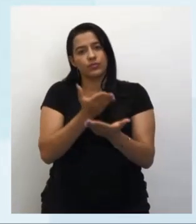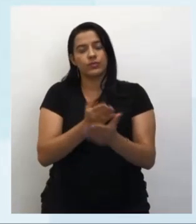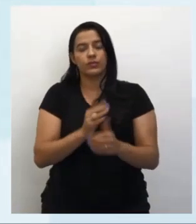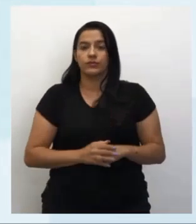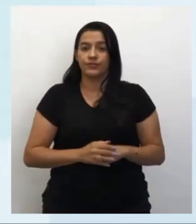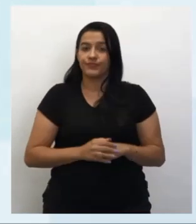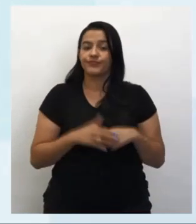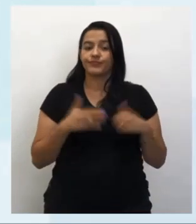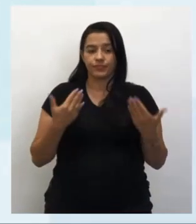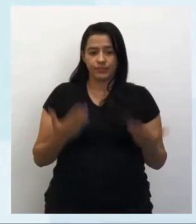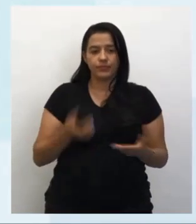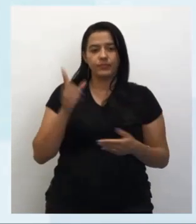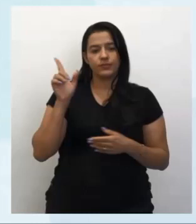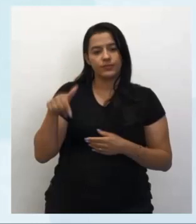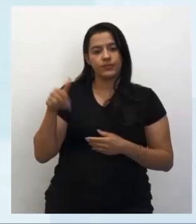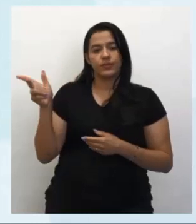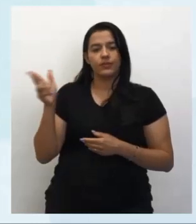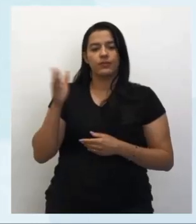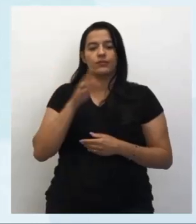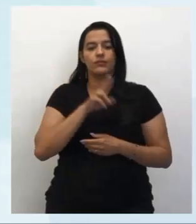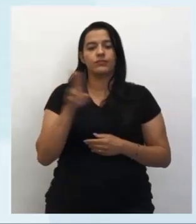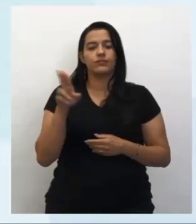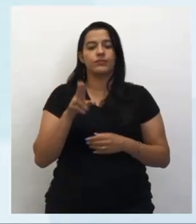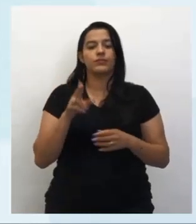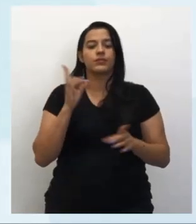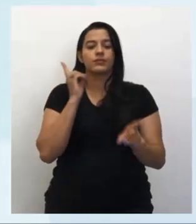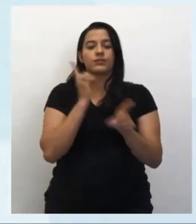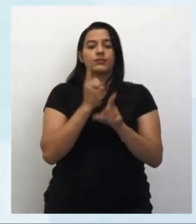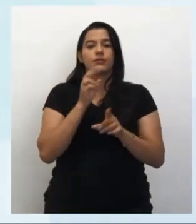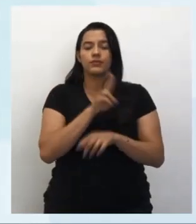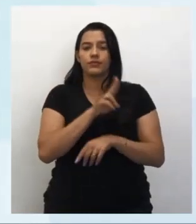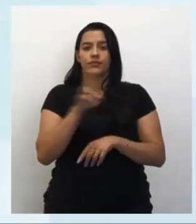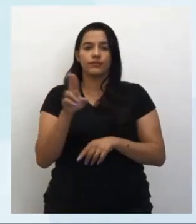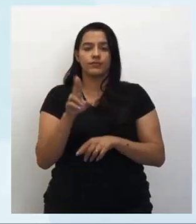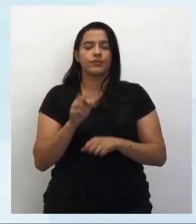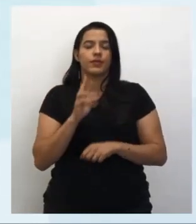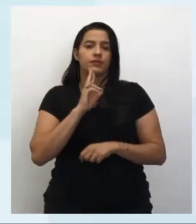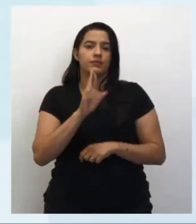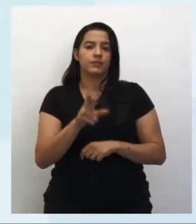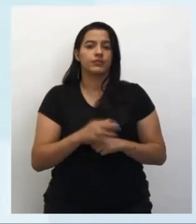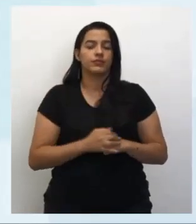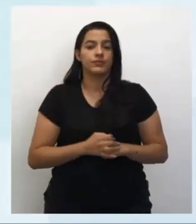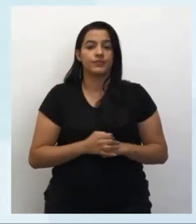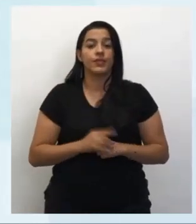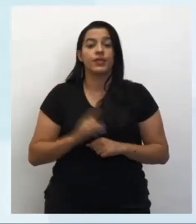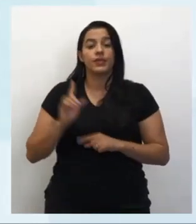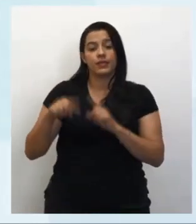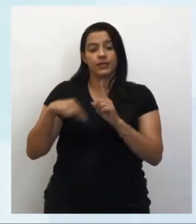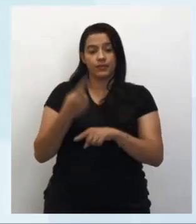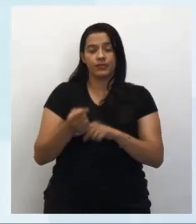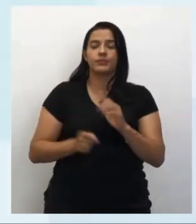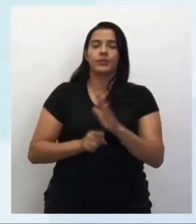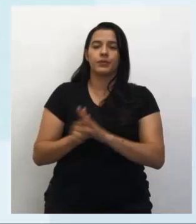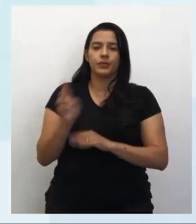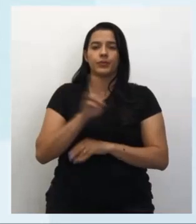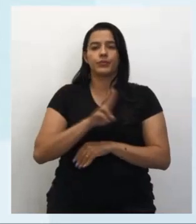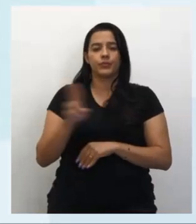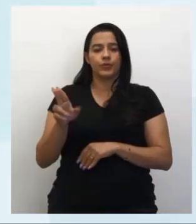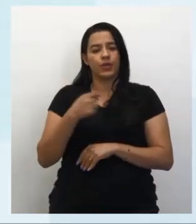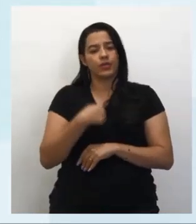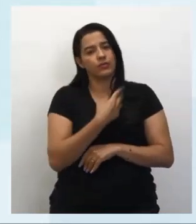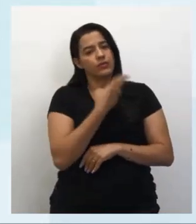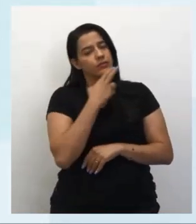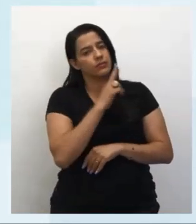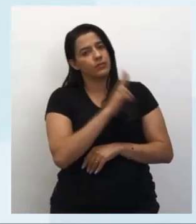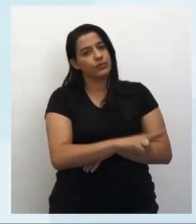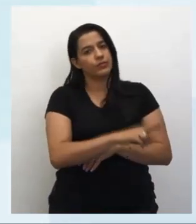teólogo Procópio, e aí está o trecho onde eu apontei para vocês, onde está a resposta. Em seguida, perguntou-me pelo nome. Disse-lhe e ele